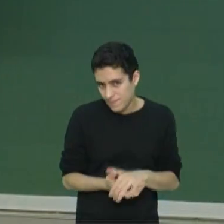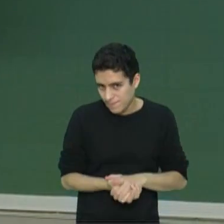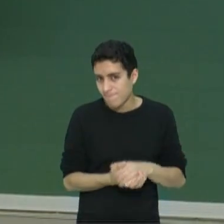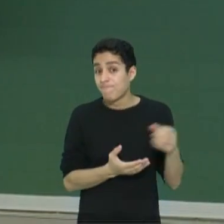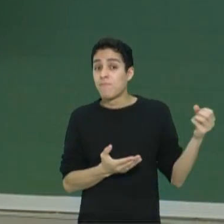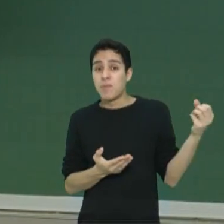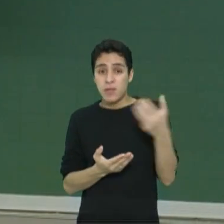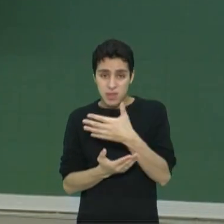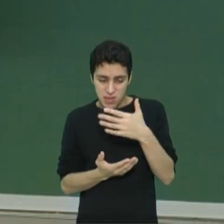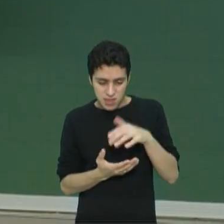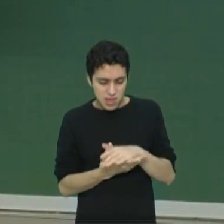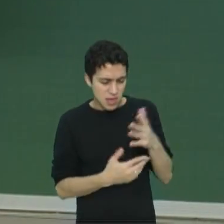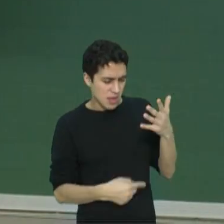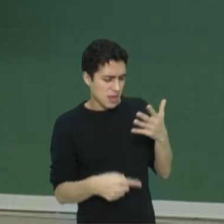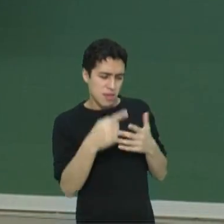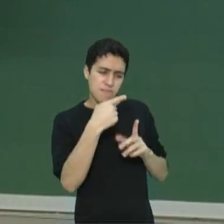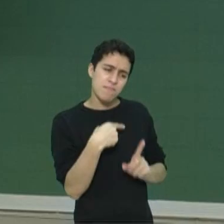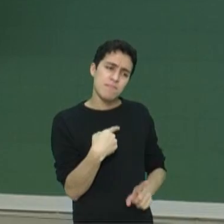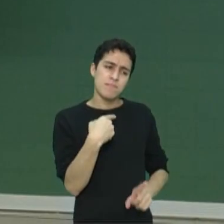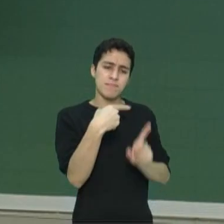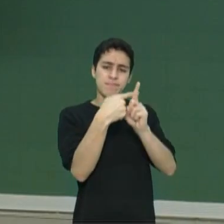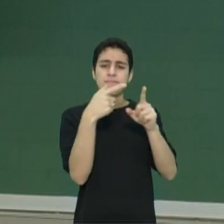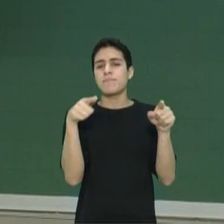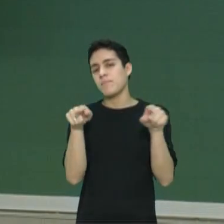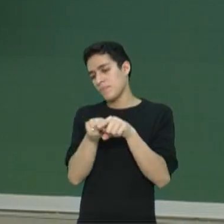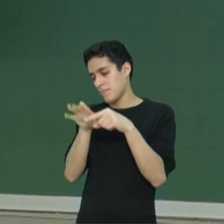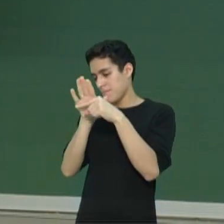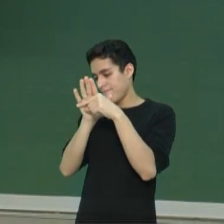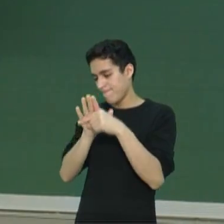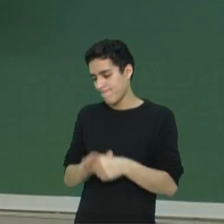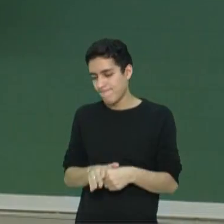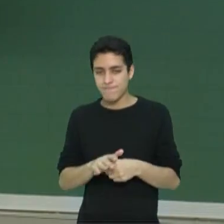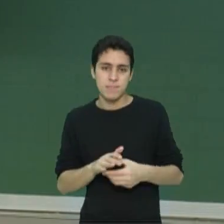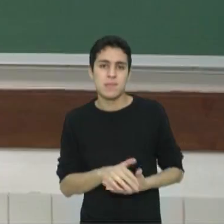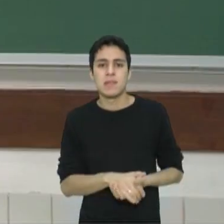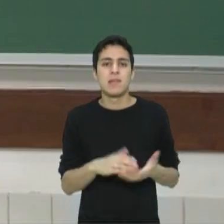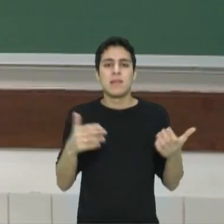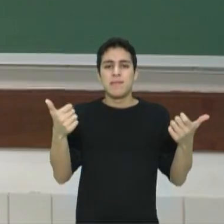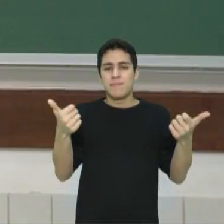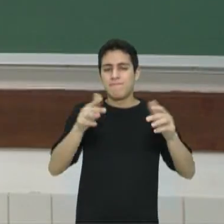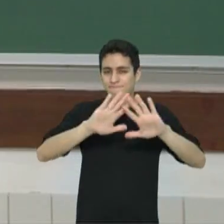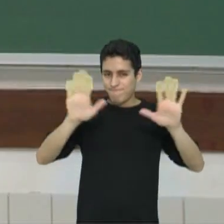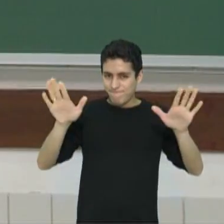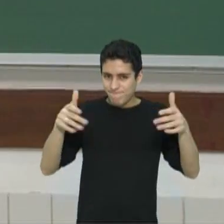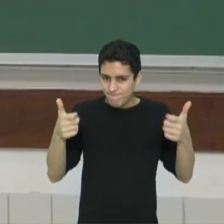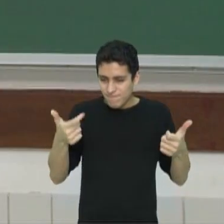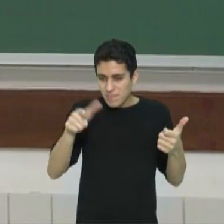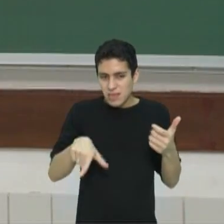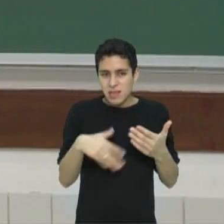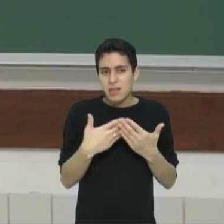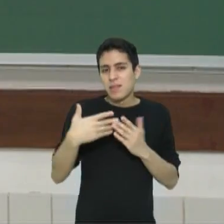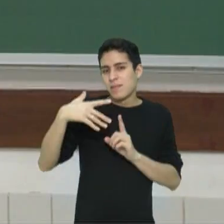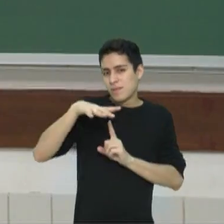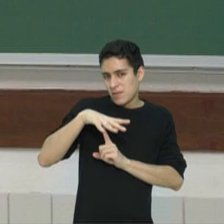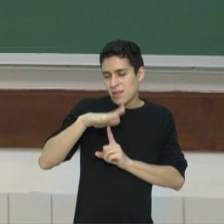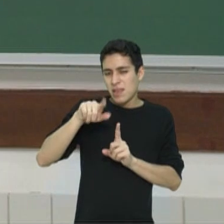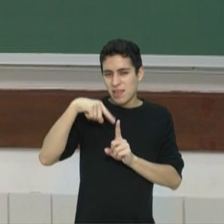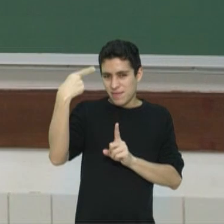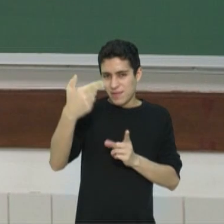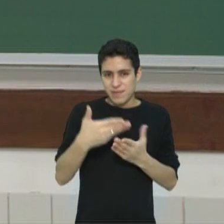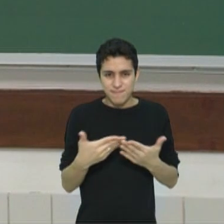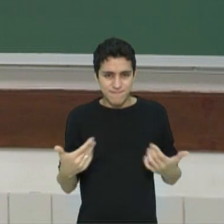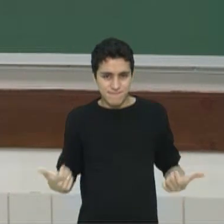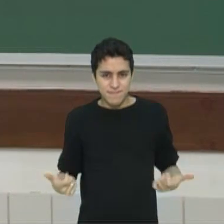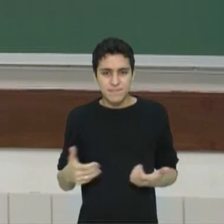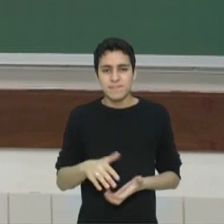moderna aspectos positivos e negativos beleza galera essa foi mais uma aula Paraná até a